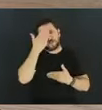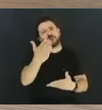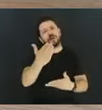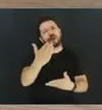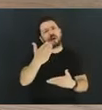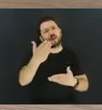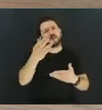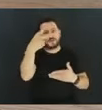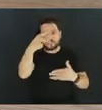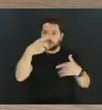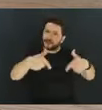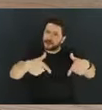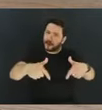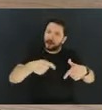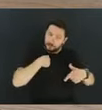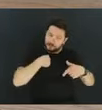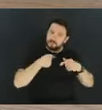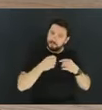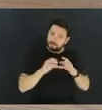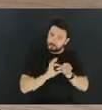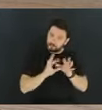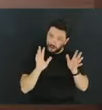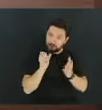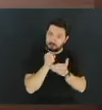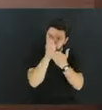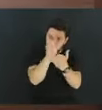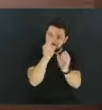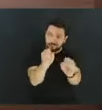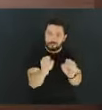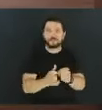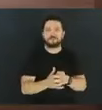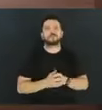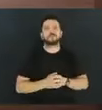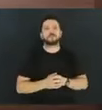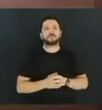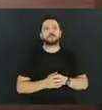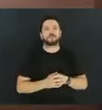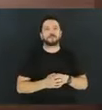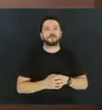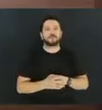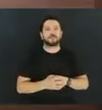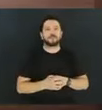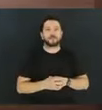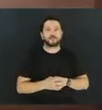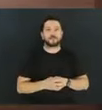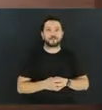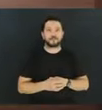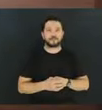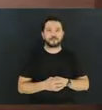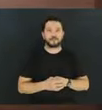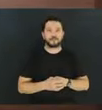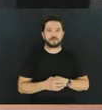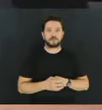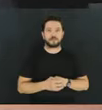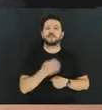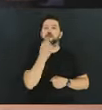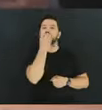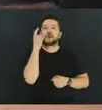o gabinete também está à disposição. Muito obrigado. Vereadora professora Josete. Bom dia a todos e